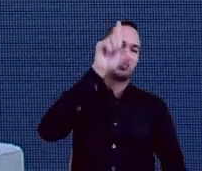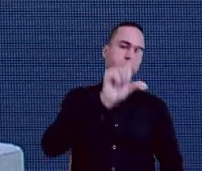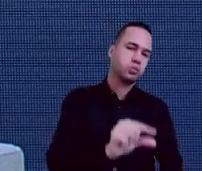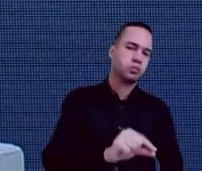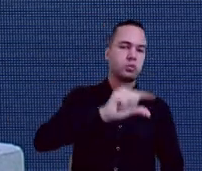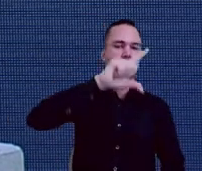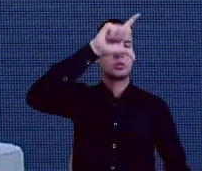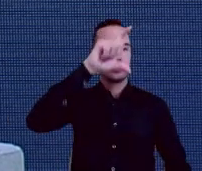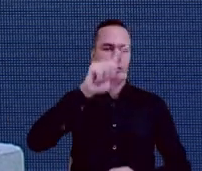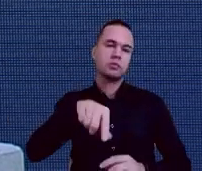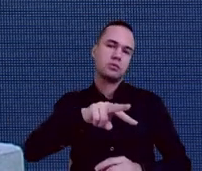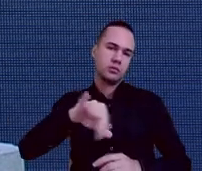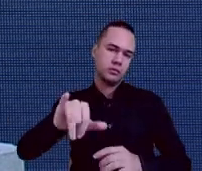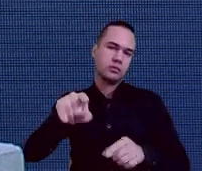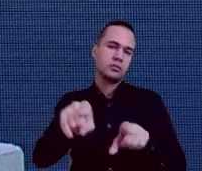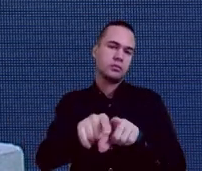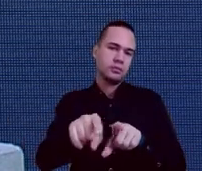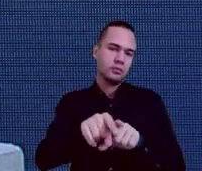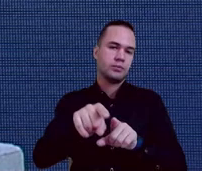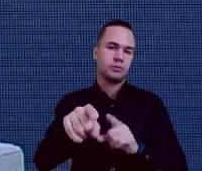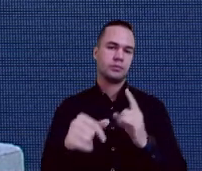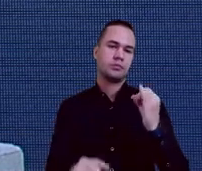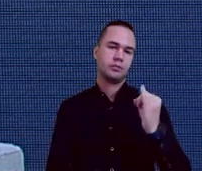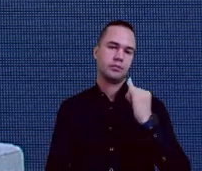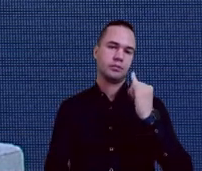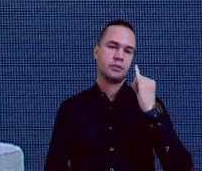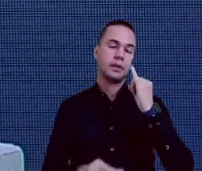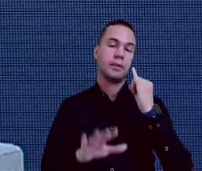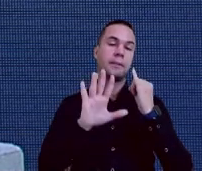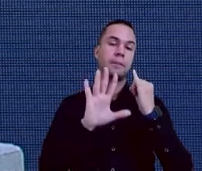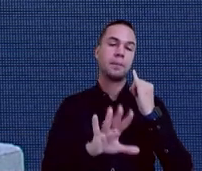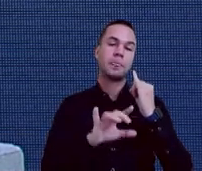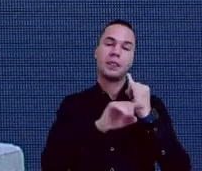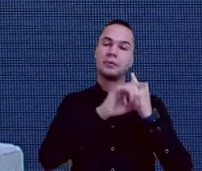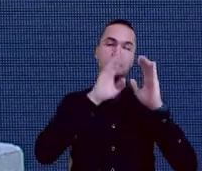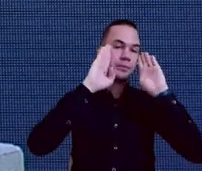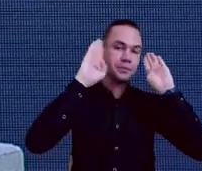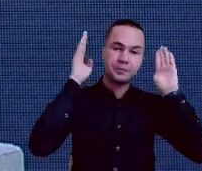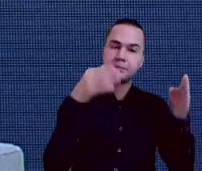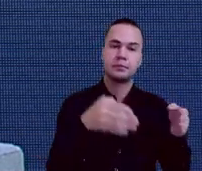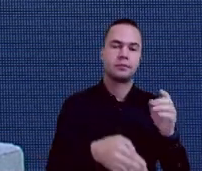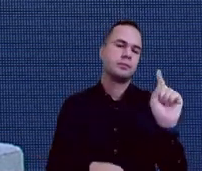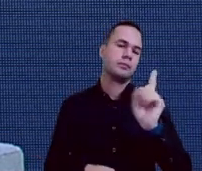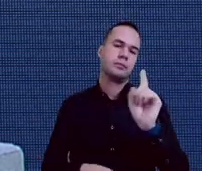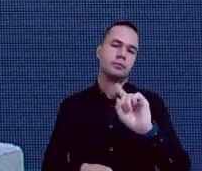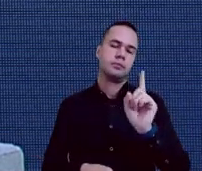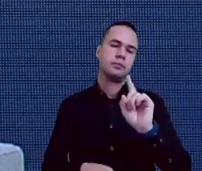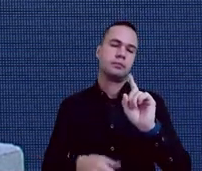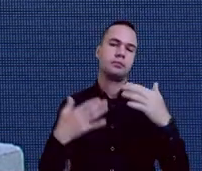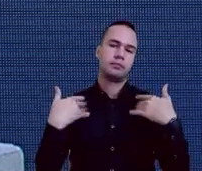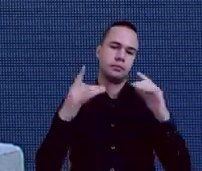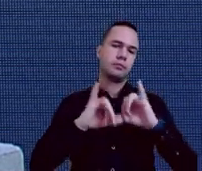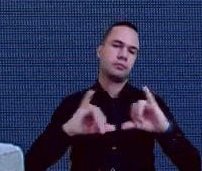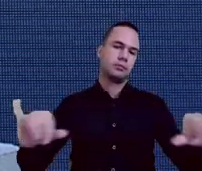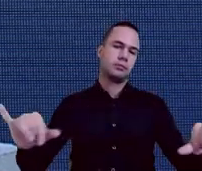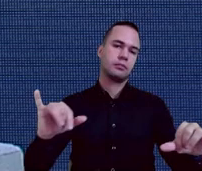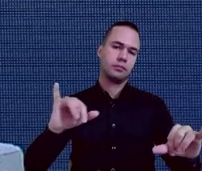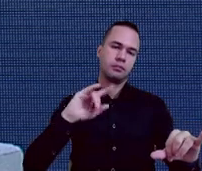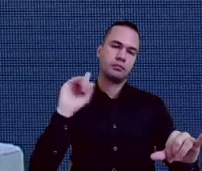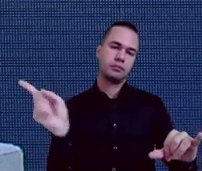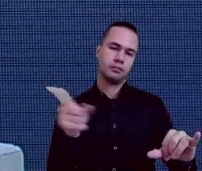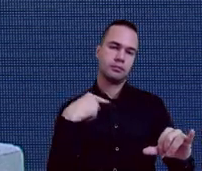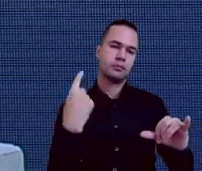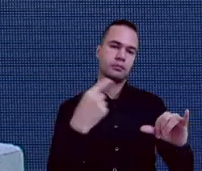vai impactar meu dia a dia isso vai impactar o portfólio Mas essa não é a grande missão Então essa é a mensagem que a gente passa para